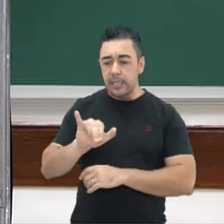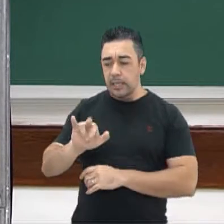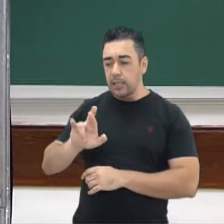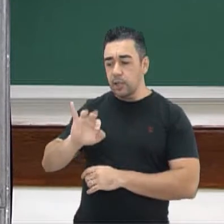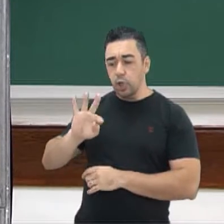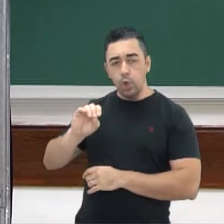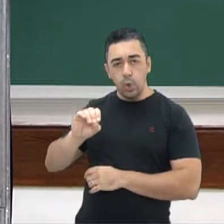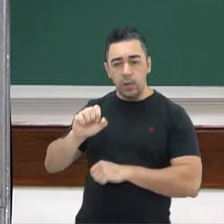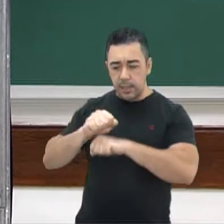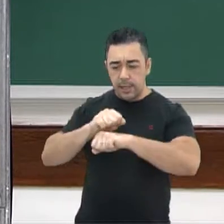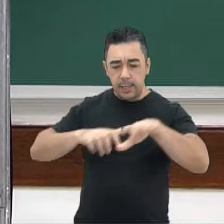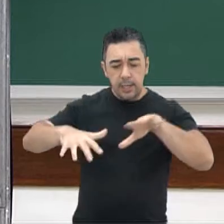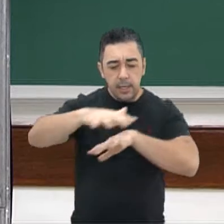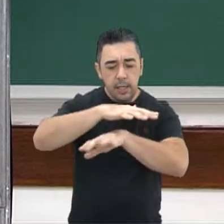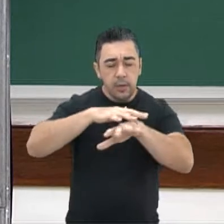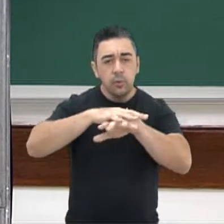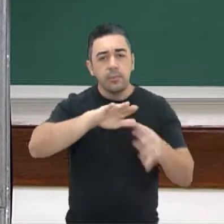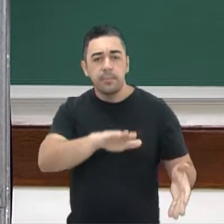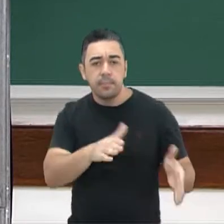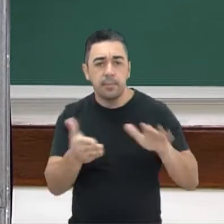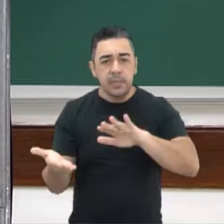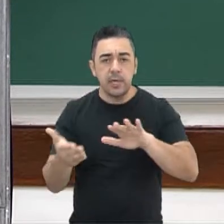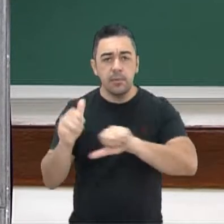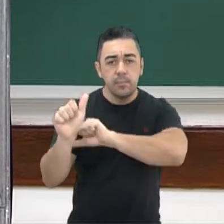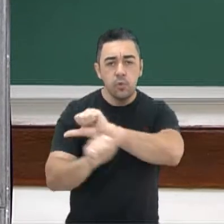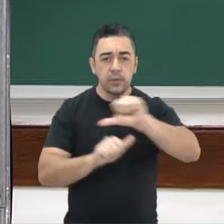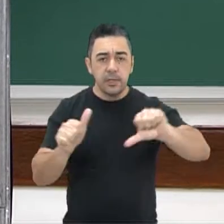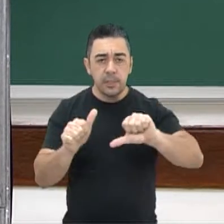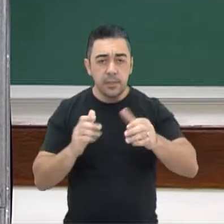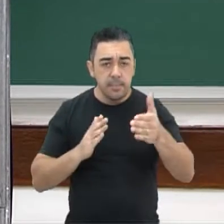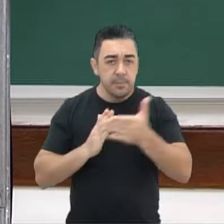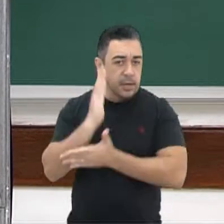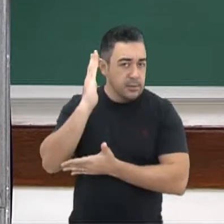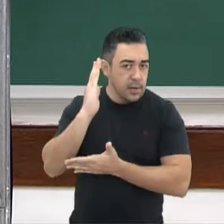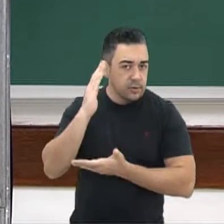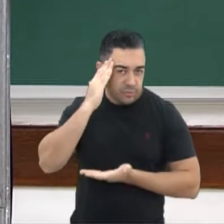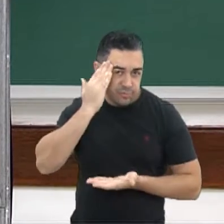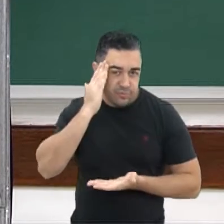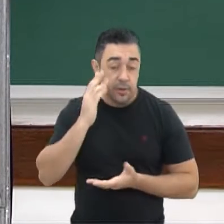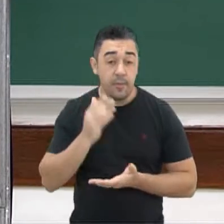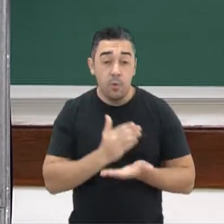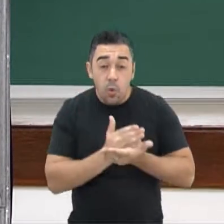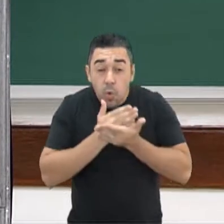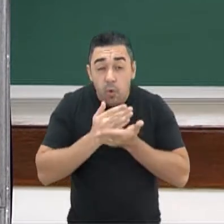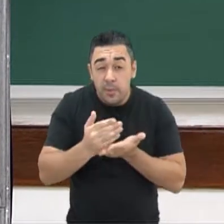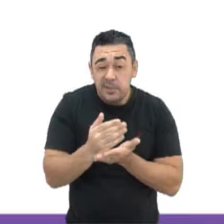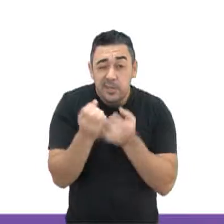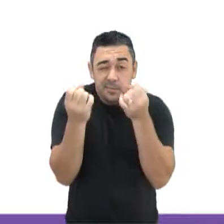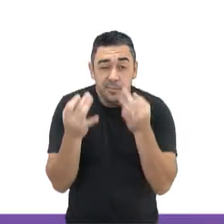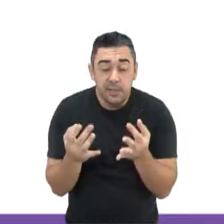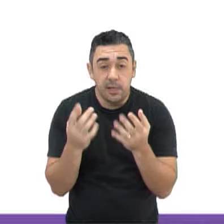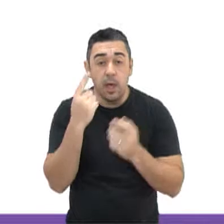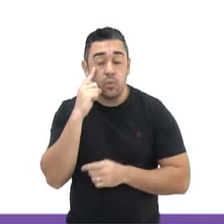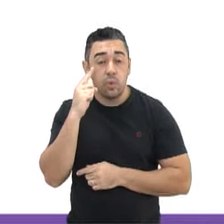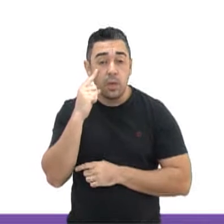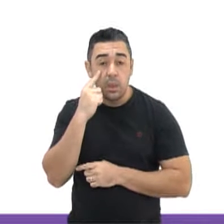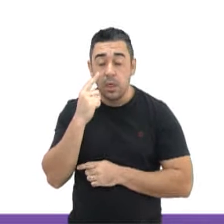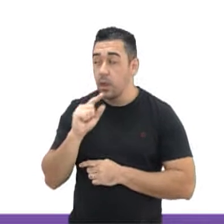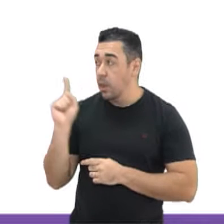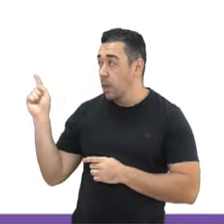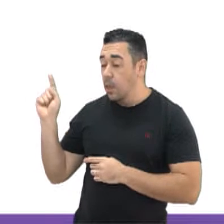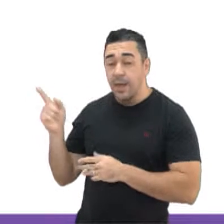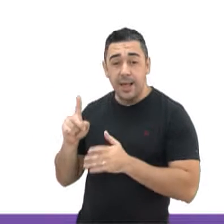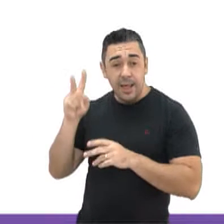passagem que marcam a passagem de uma fase para outra. Mas vamos começar aqui retomando o que a gente